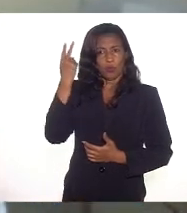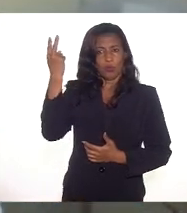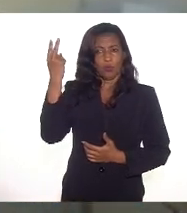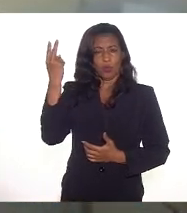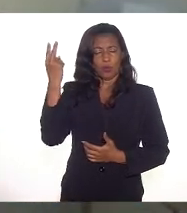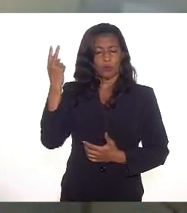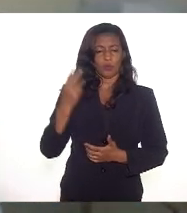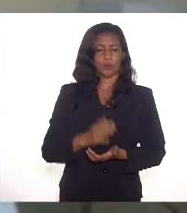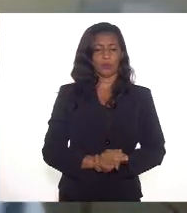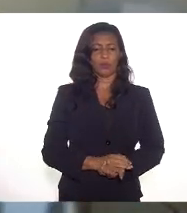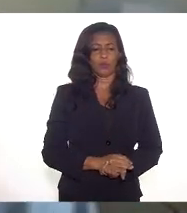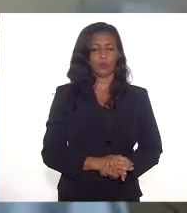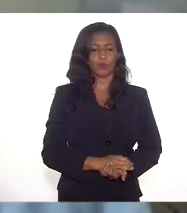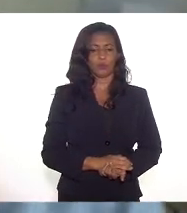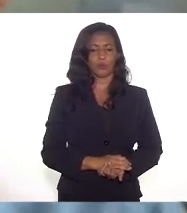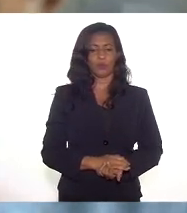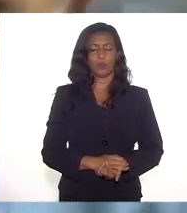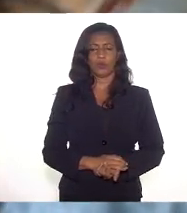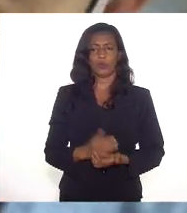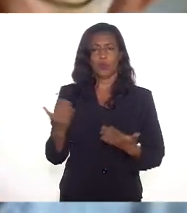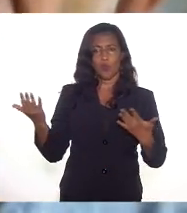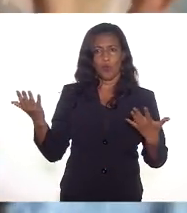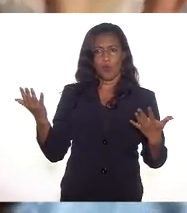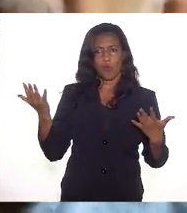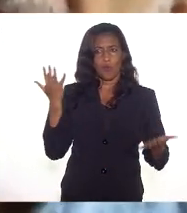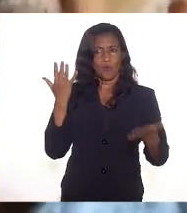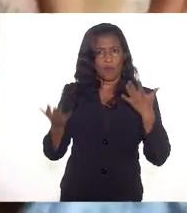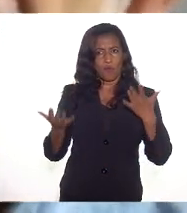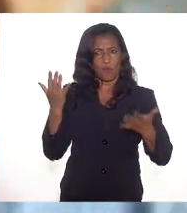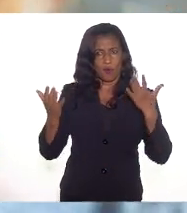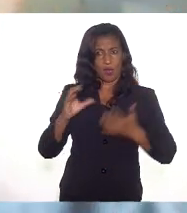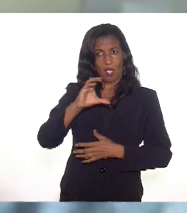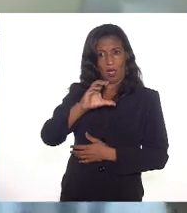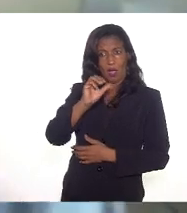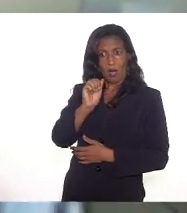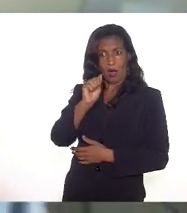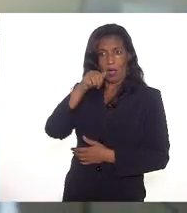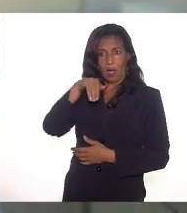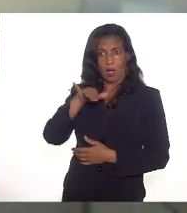considerando como variável o câmbio na